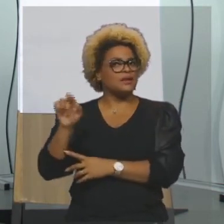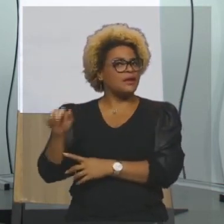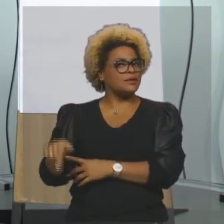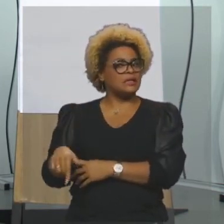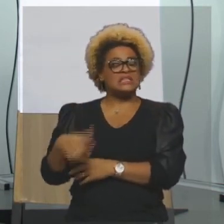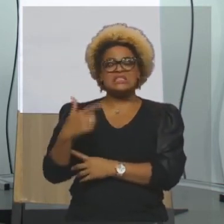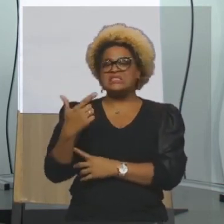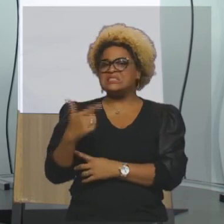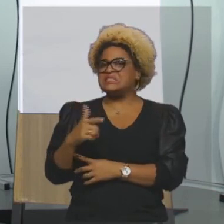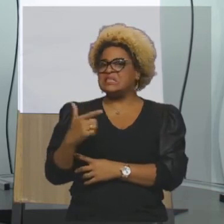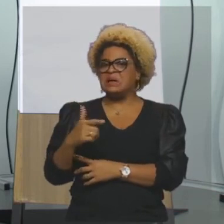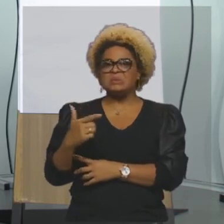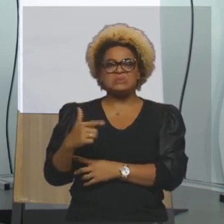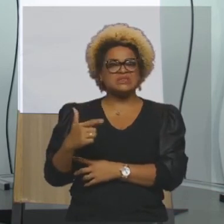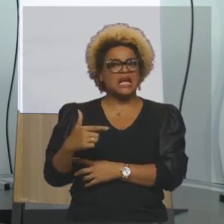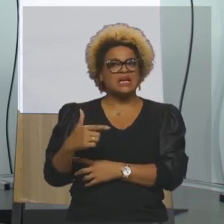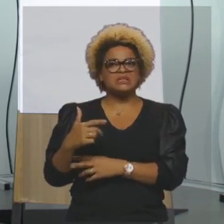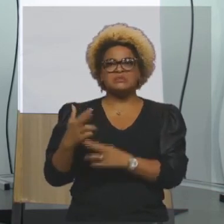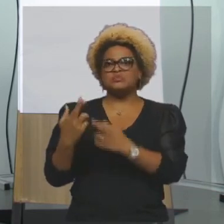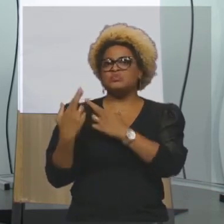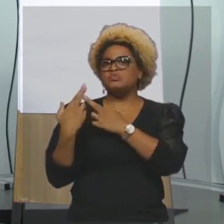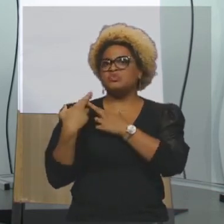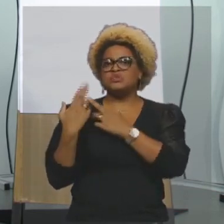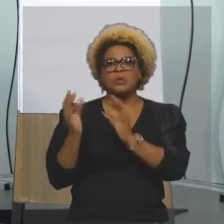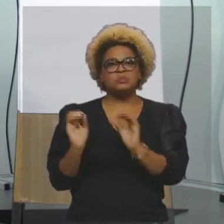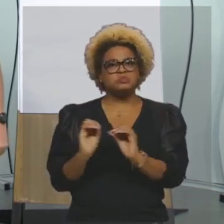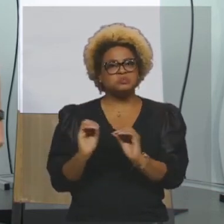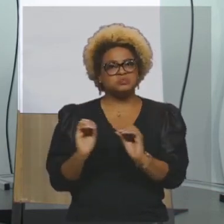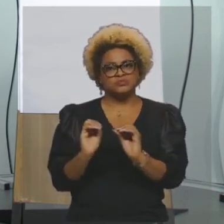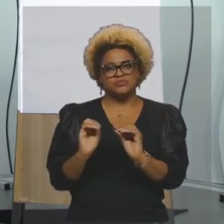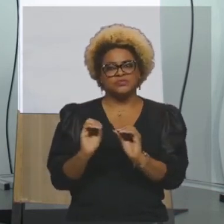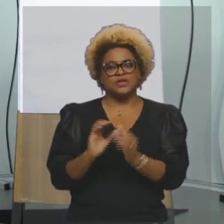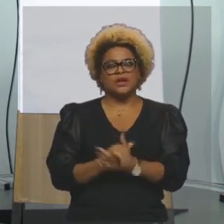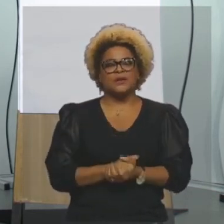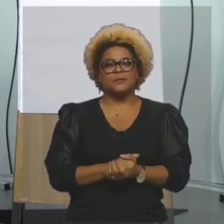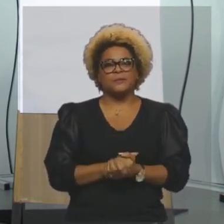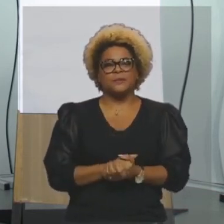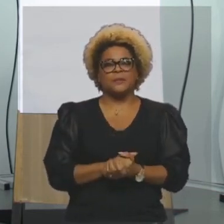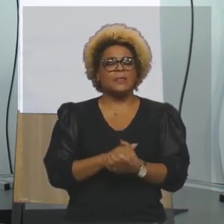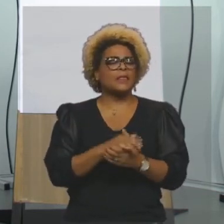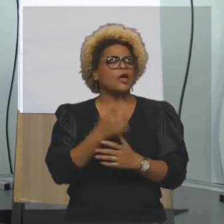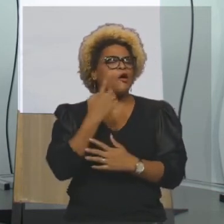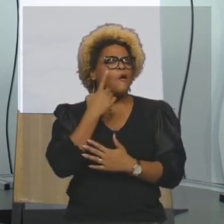no meu circuito, beleza? Na prática, olha só uma situação